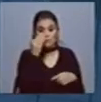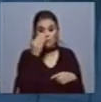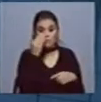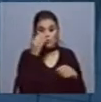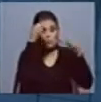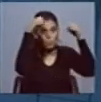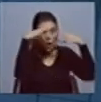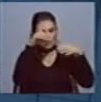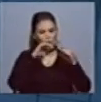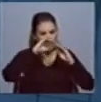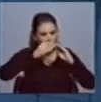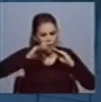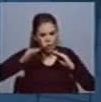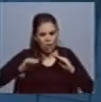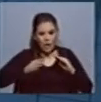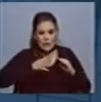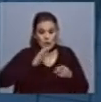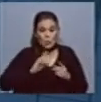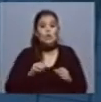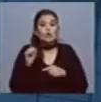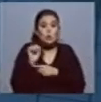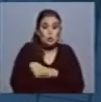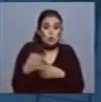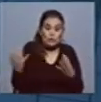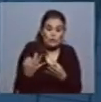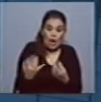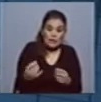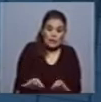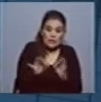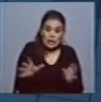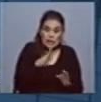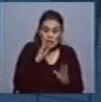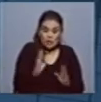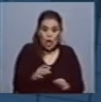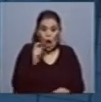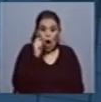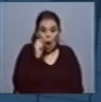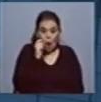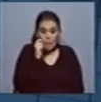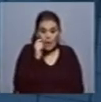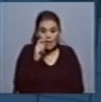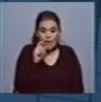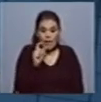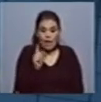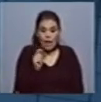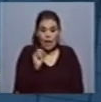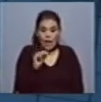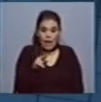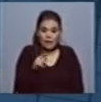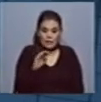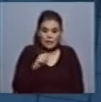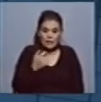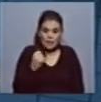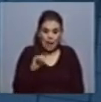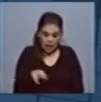luz, permitiu dizer aos astrónomos que, sim, tal como tinha dito Einstein há 100 anos, as ondas gravitacionais